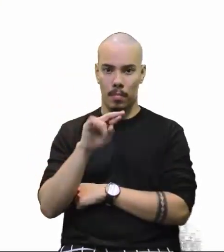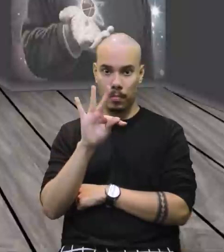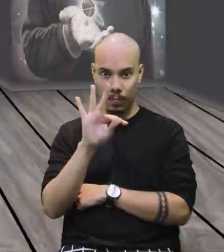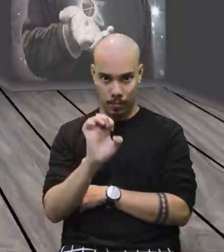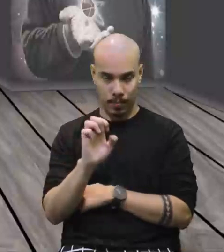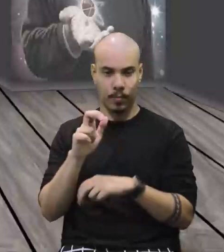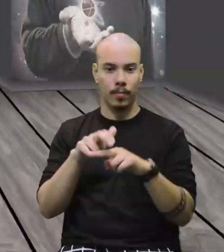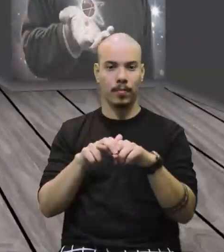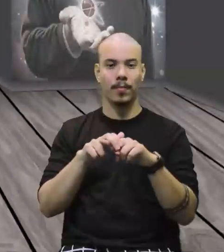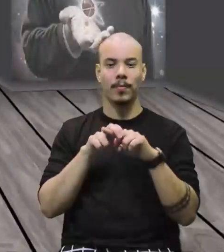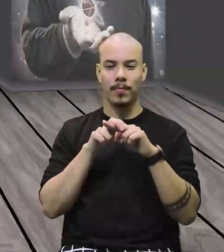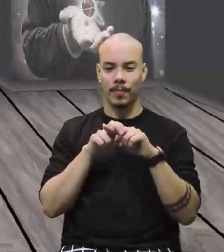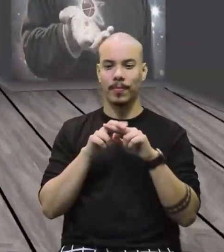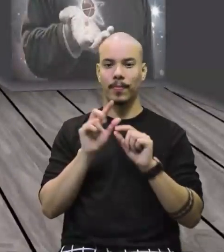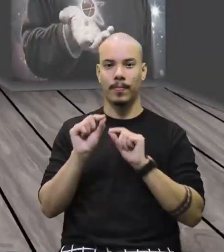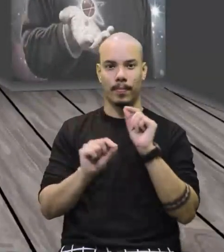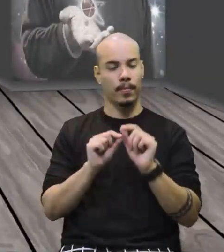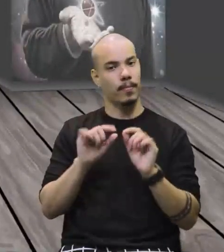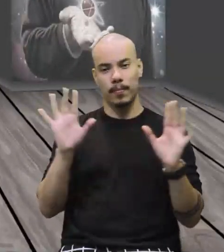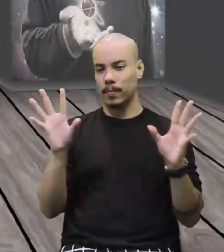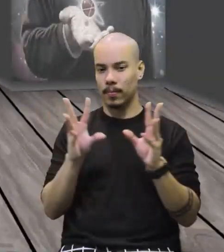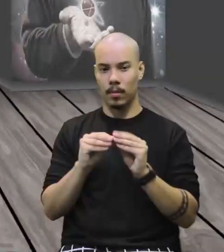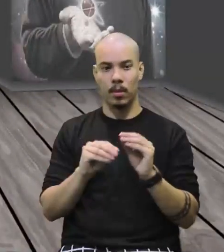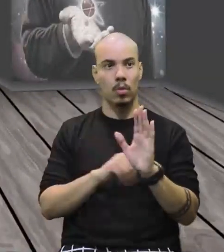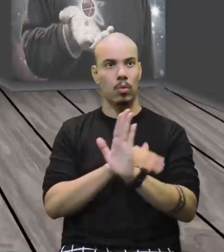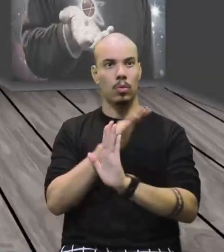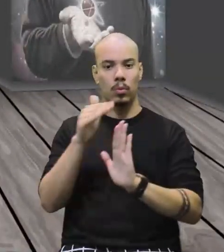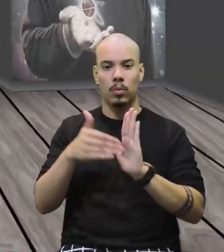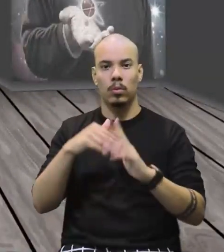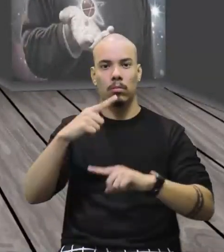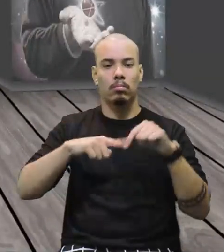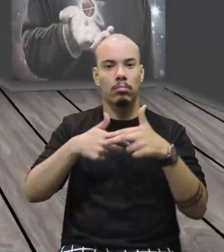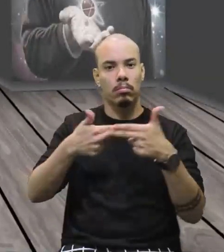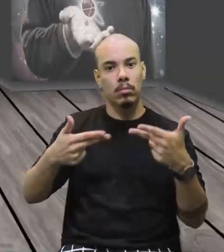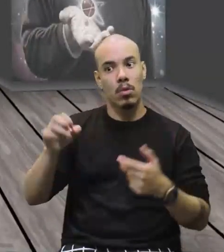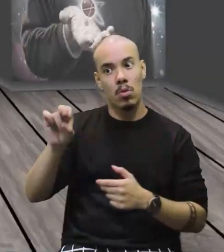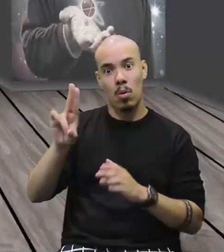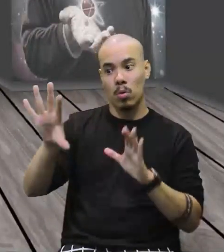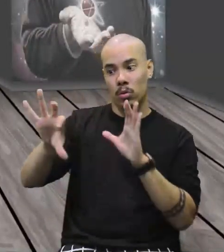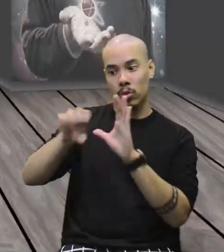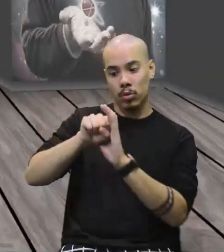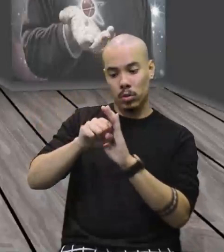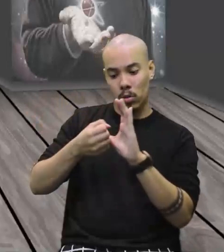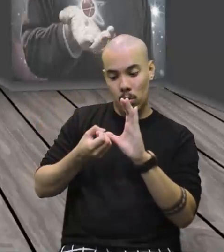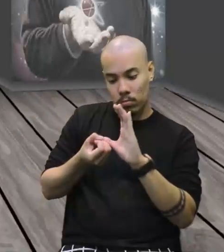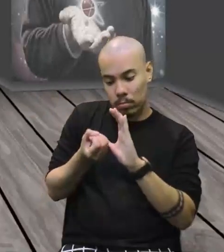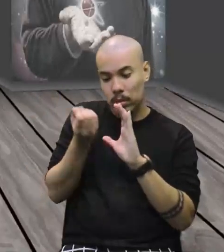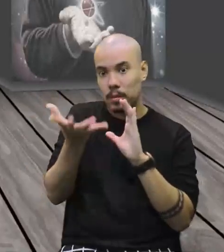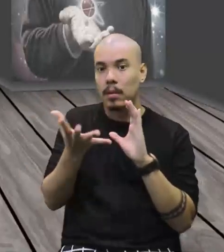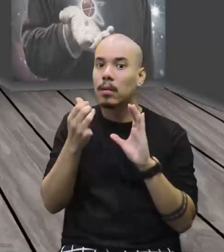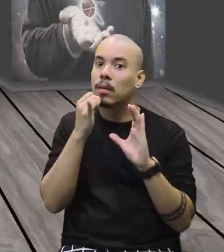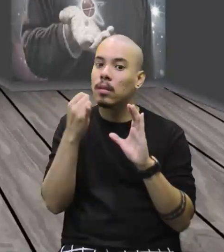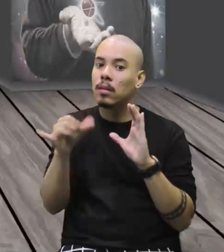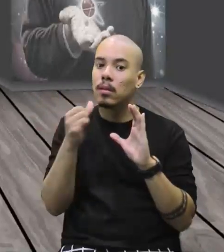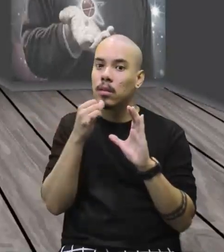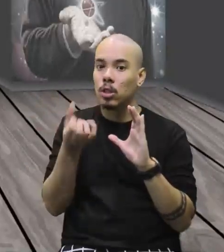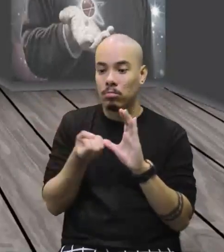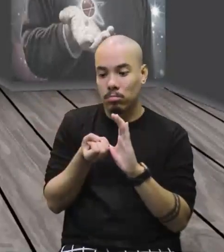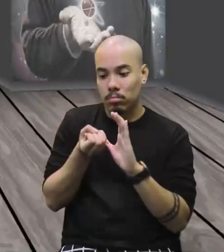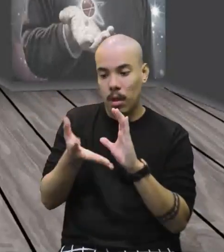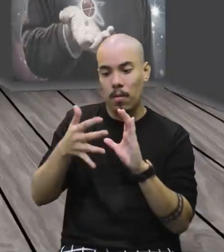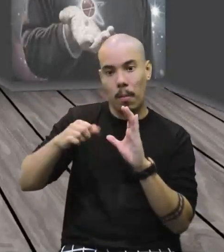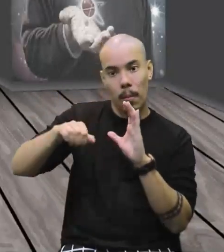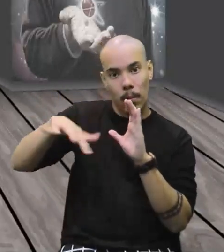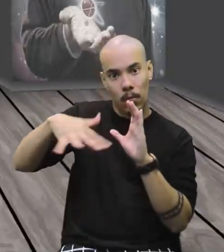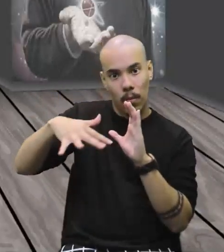Então, pessoal, é isso aí. Todo equipamento, ele é gerador, ele é receptor. Ele gera, traz algum tipo de